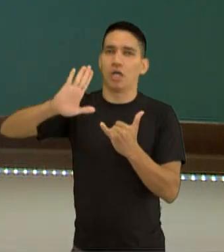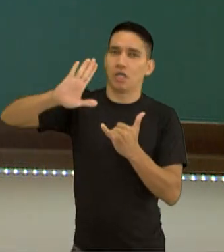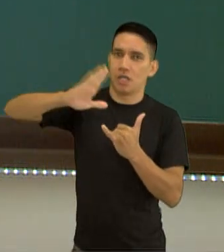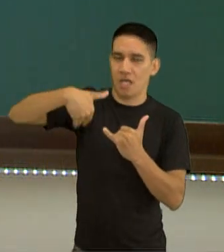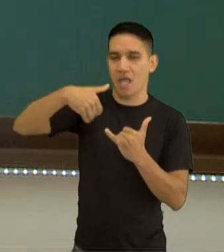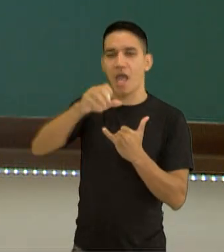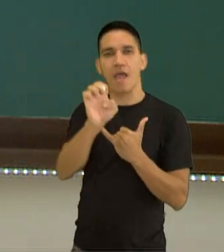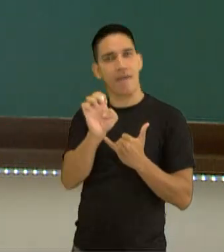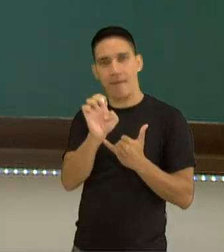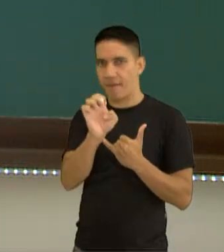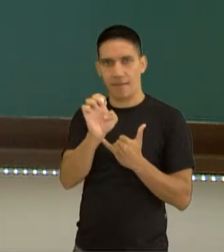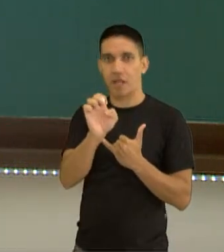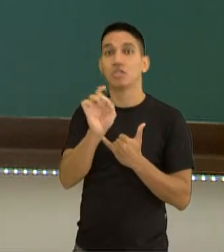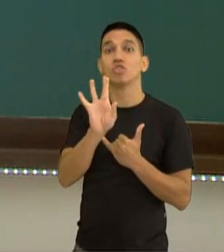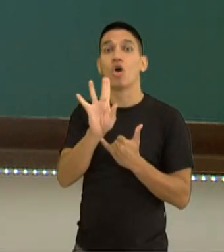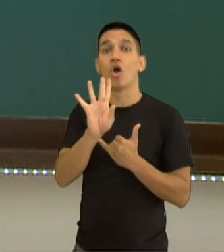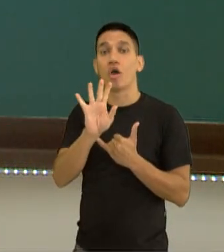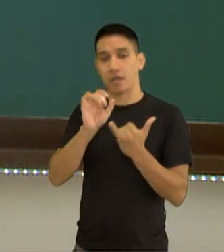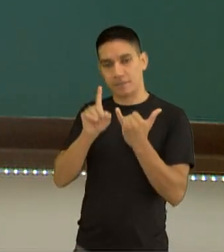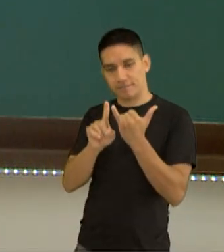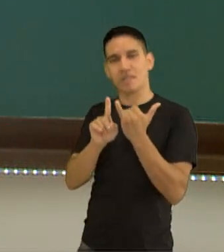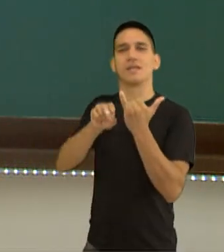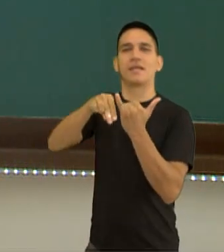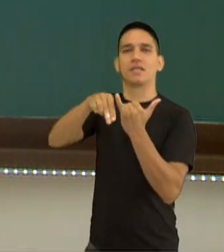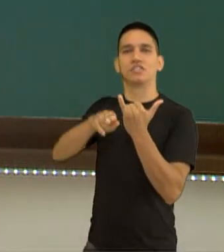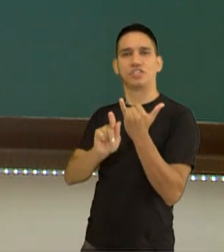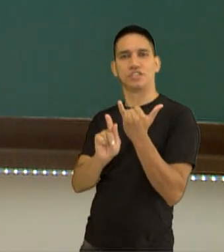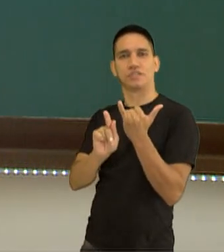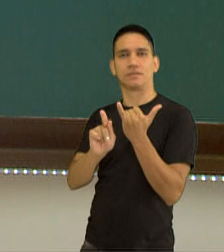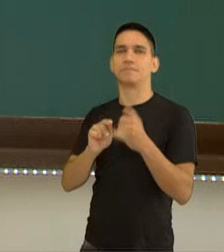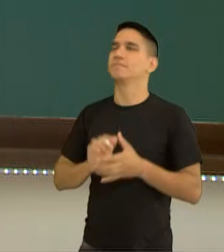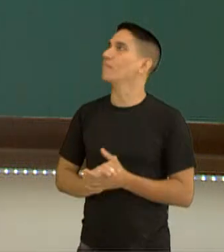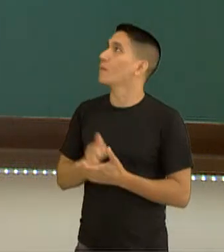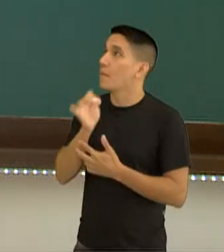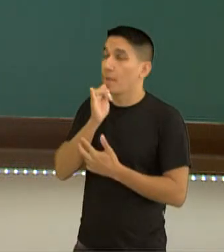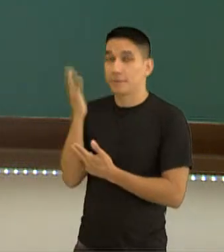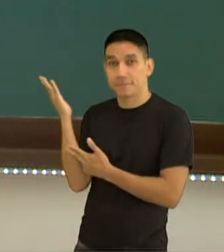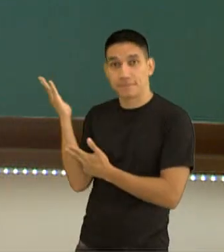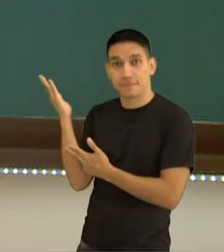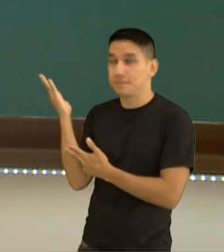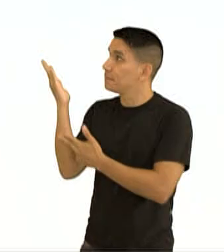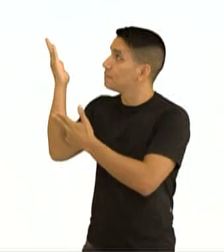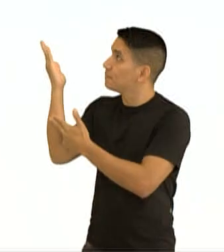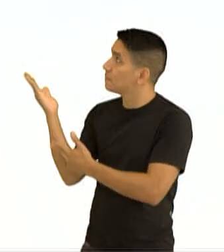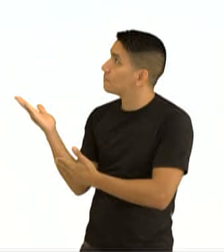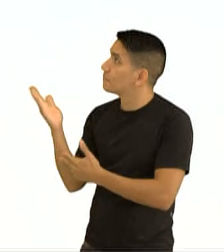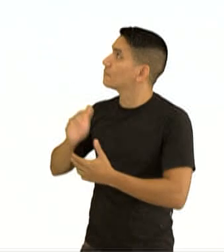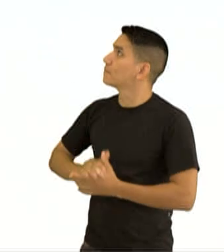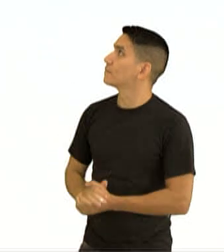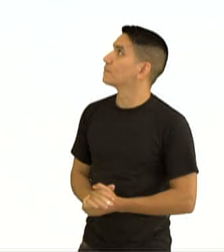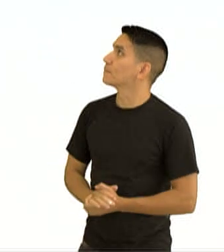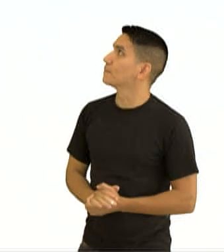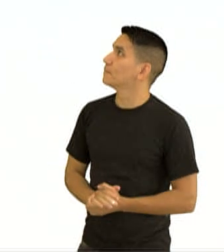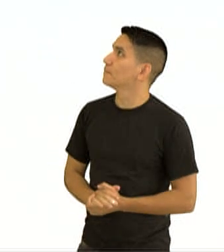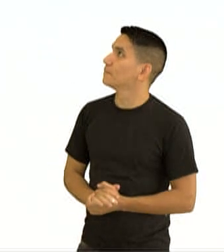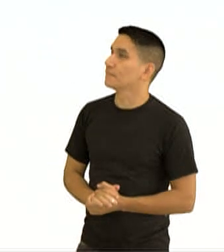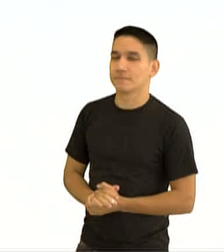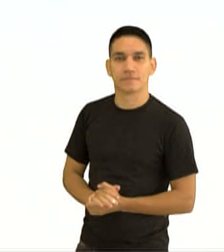o e e vamos deixar apenas o ing, como o caso de become, becoming, ou settle,